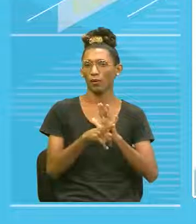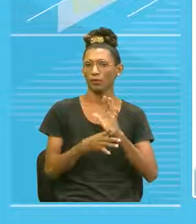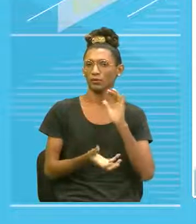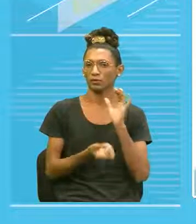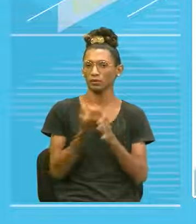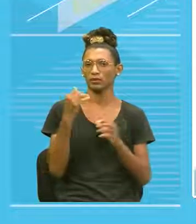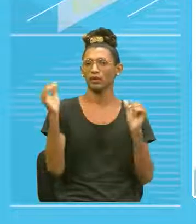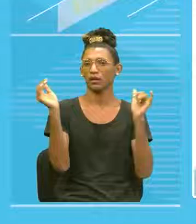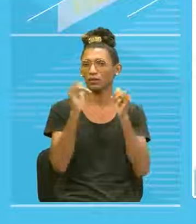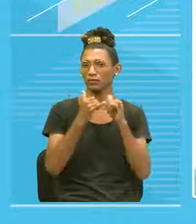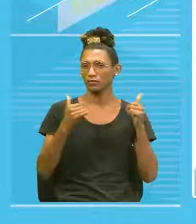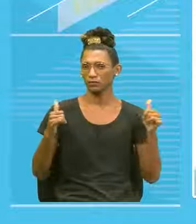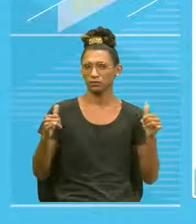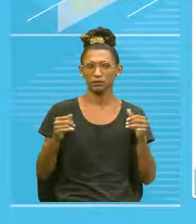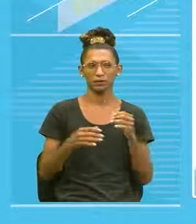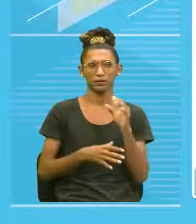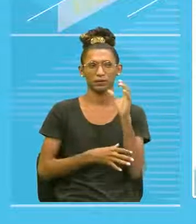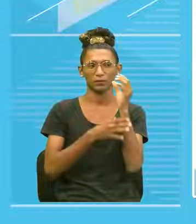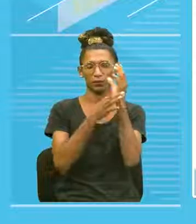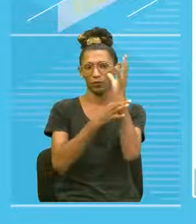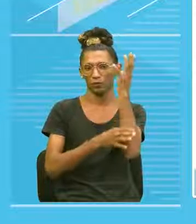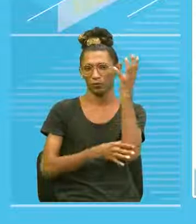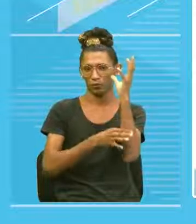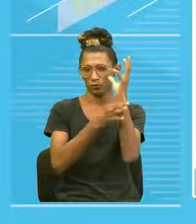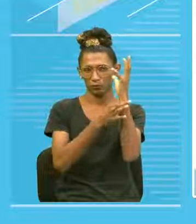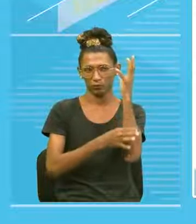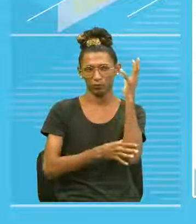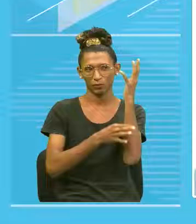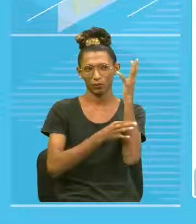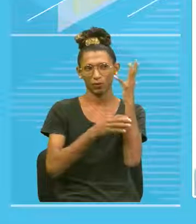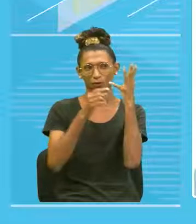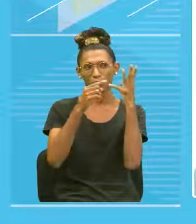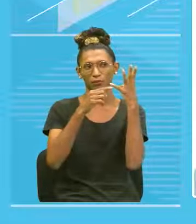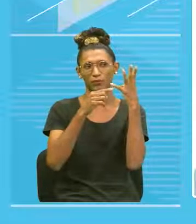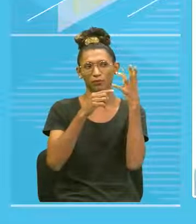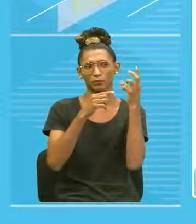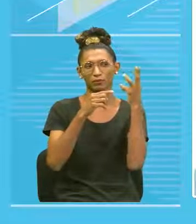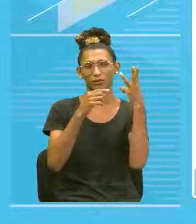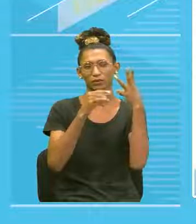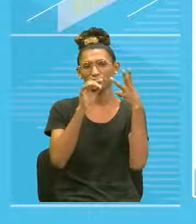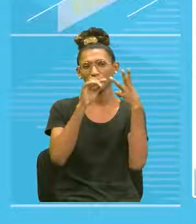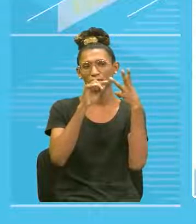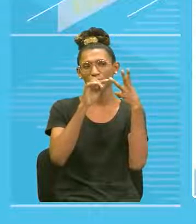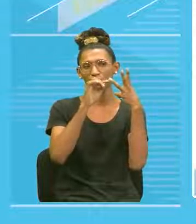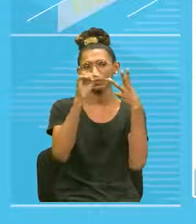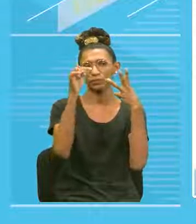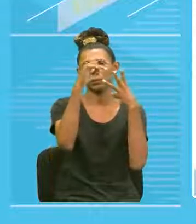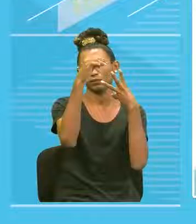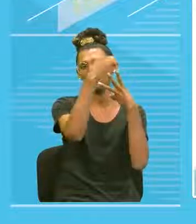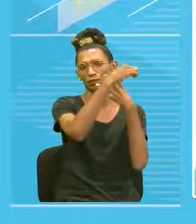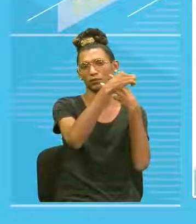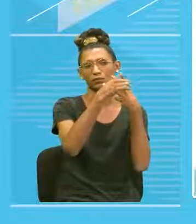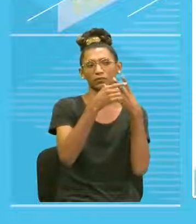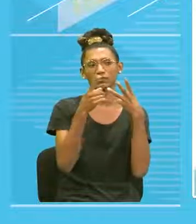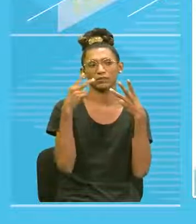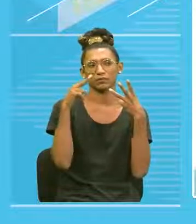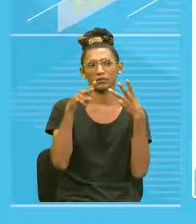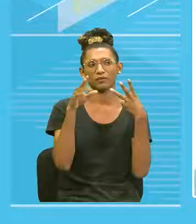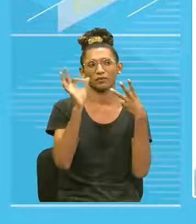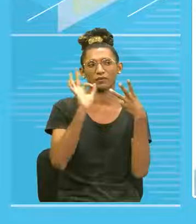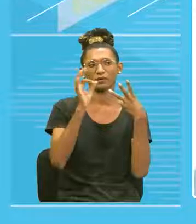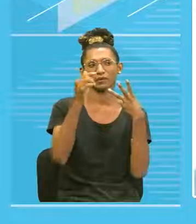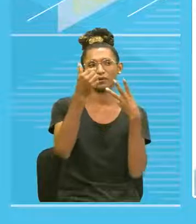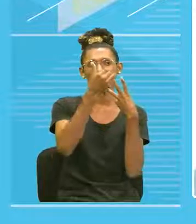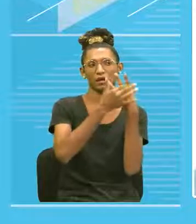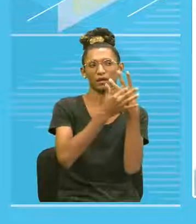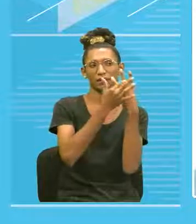aqui você tem a torre e as pás e você não tá vendo mais